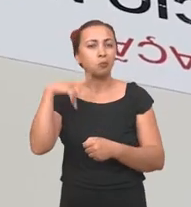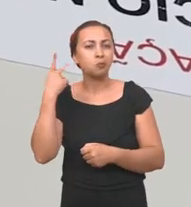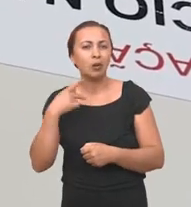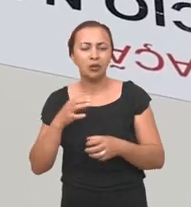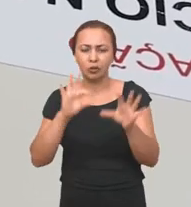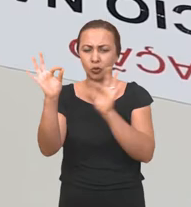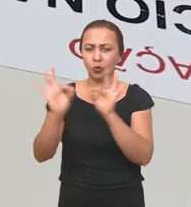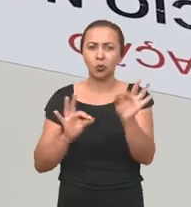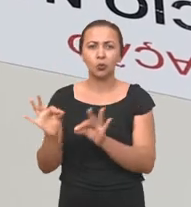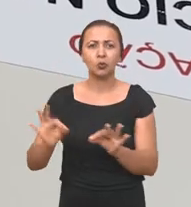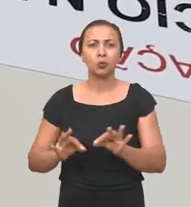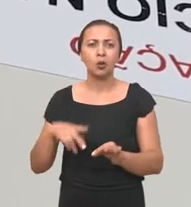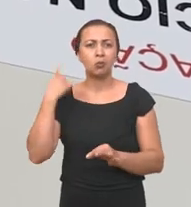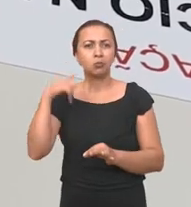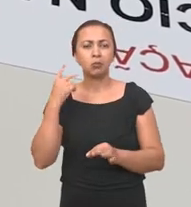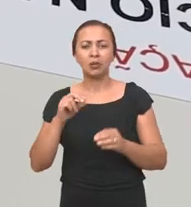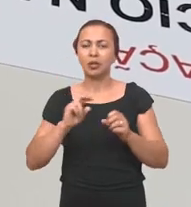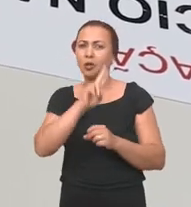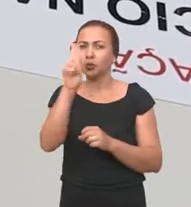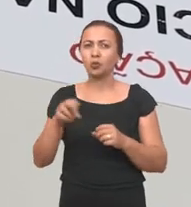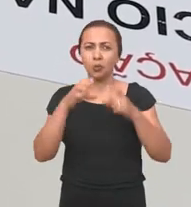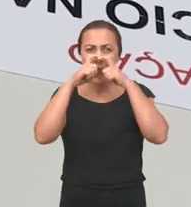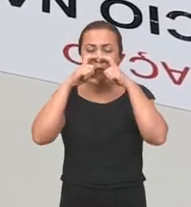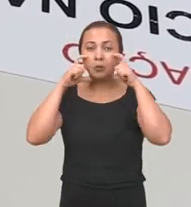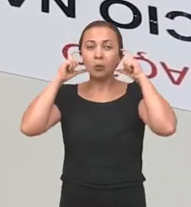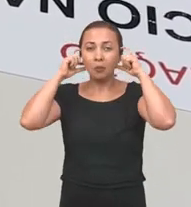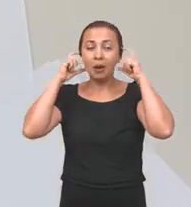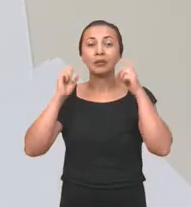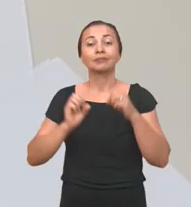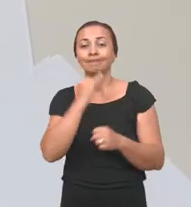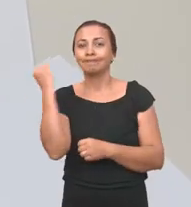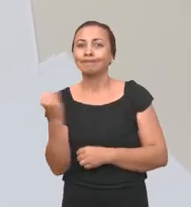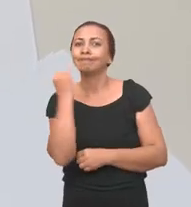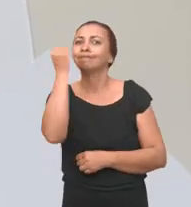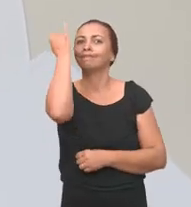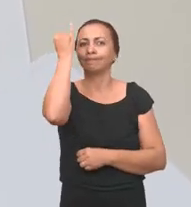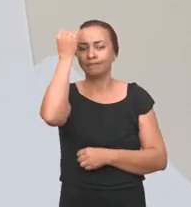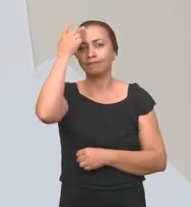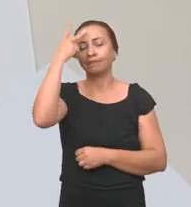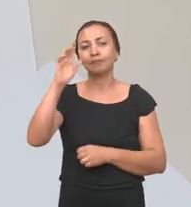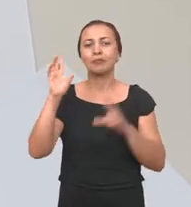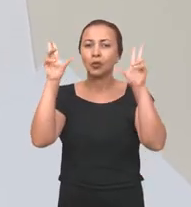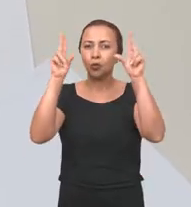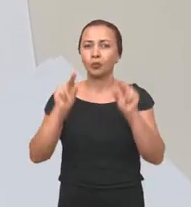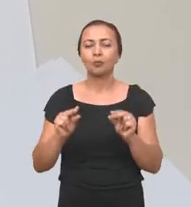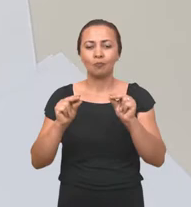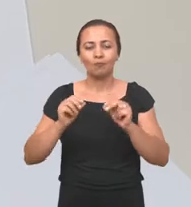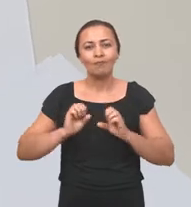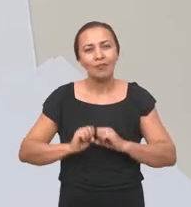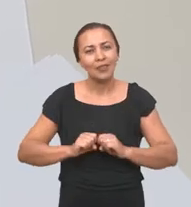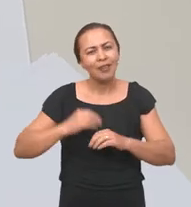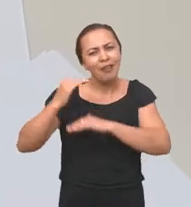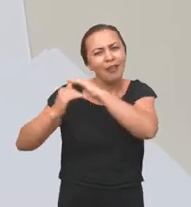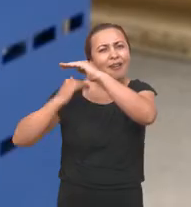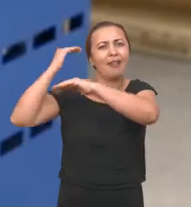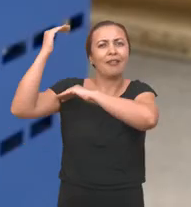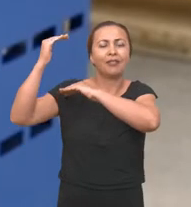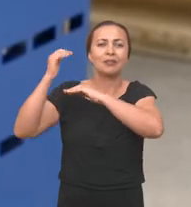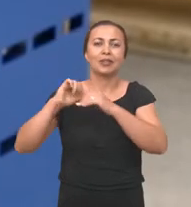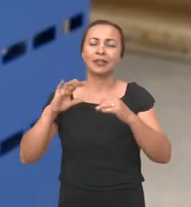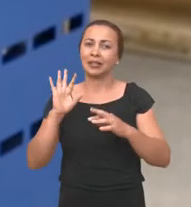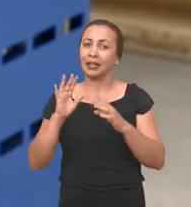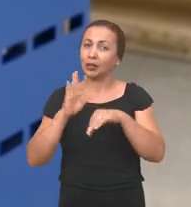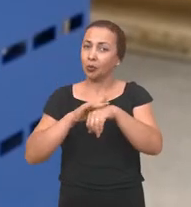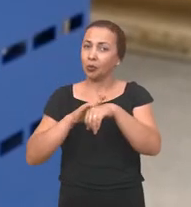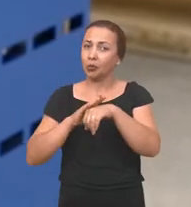de controle, essas políticas de uso de máscara são importantíssimas para diminuir o avanço. O meu